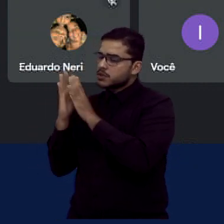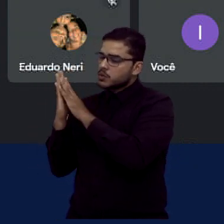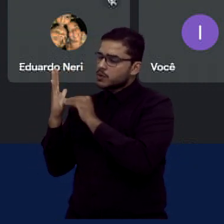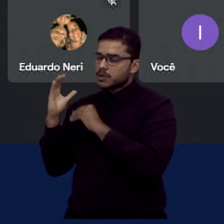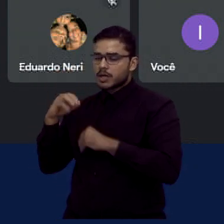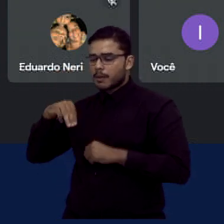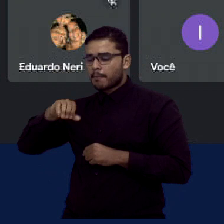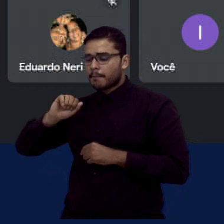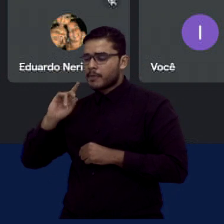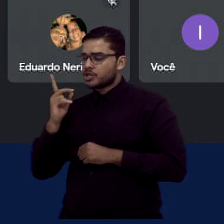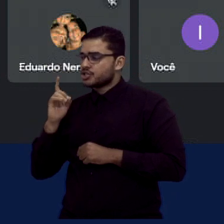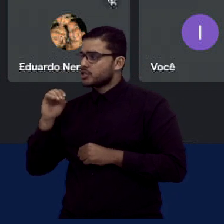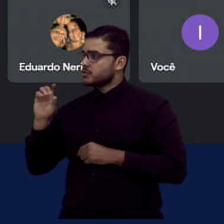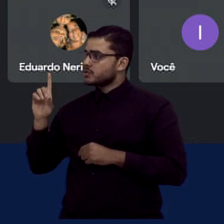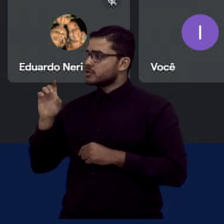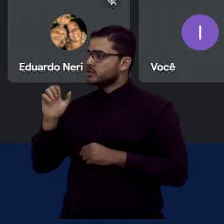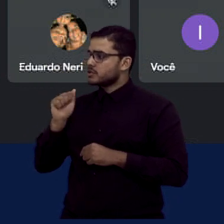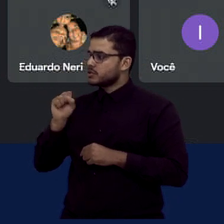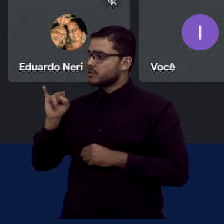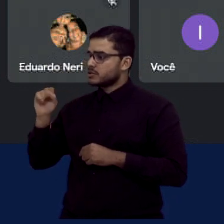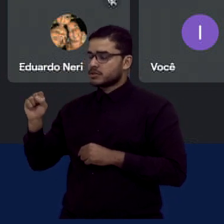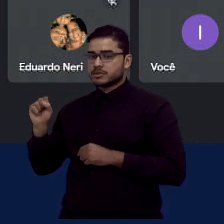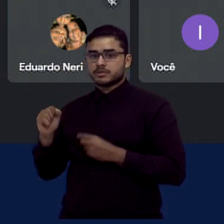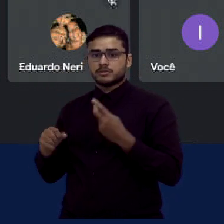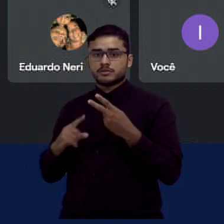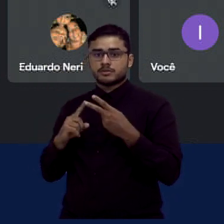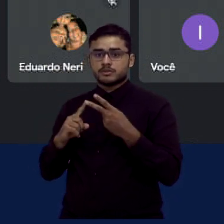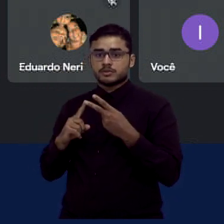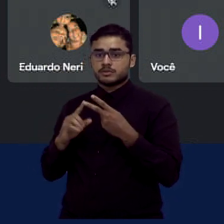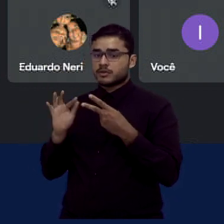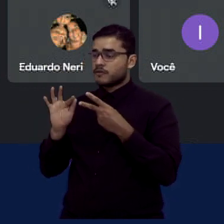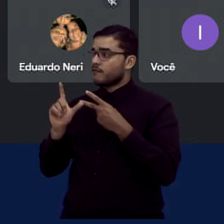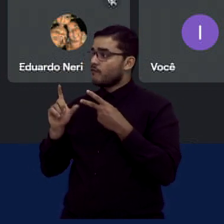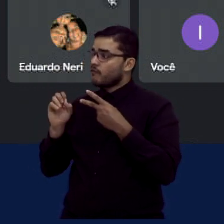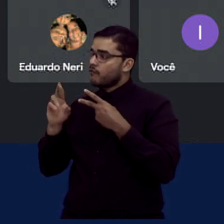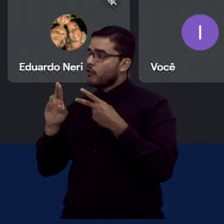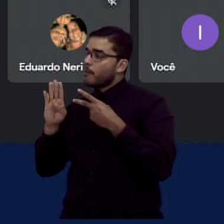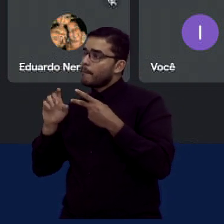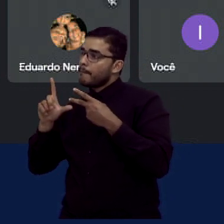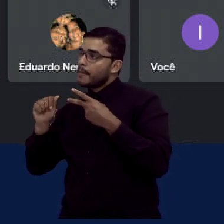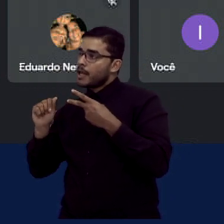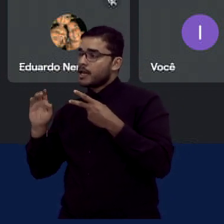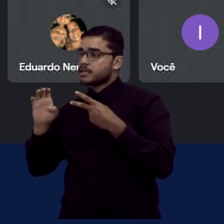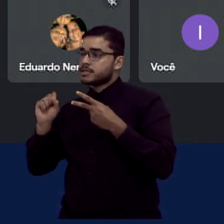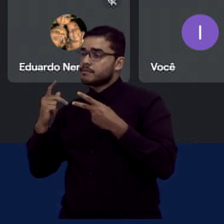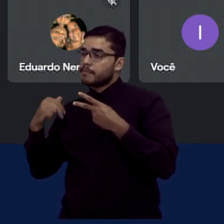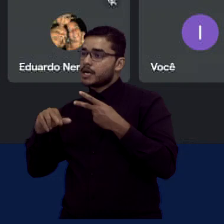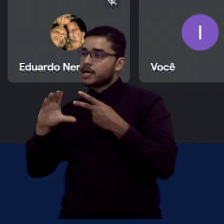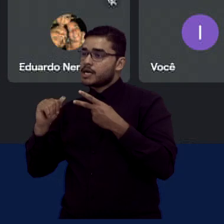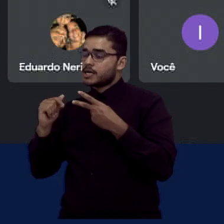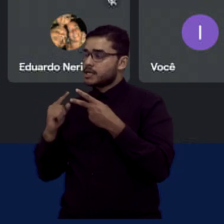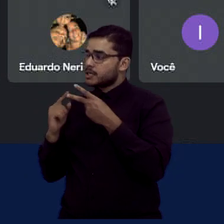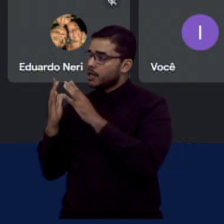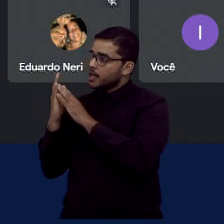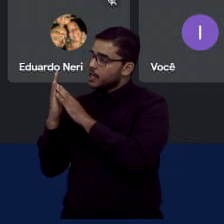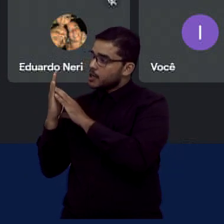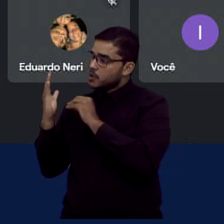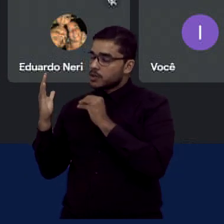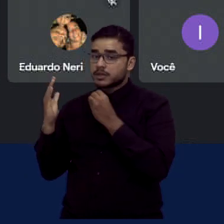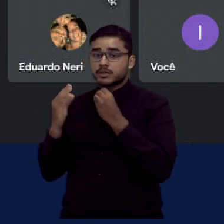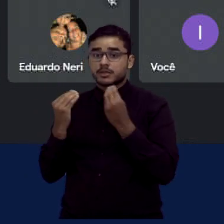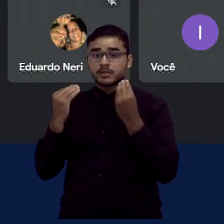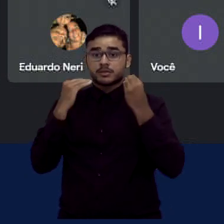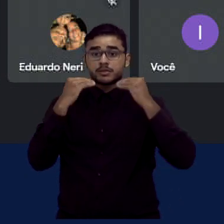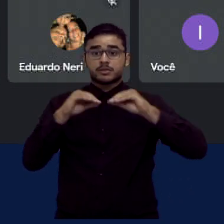vai reconhecer mais a Flor Bela Espanca, mas eu reconheço. E vai chegar um momento que talvez você olhe e diga assim: só